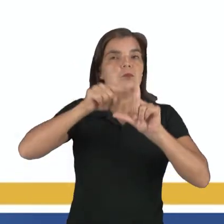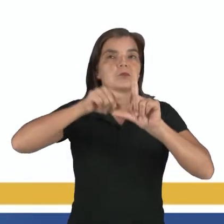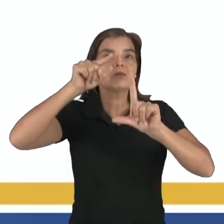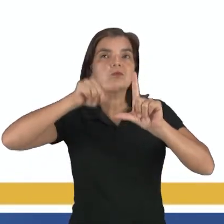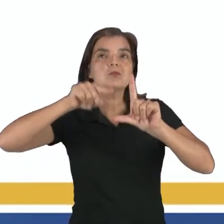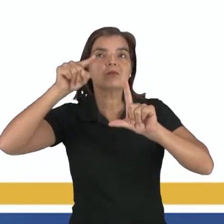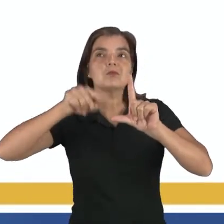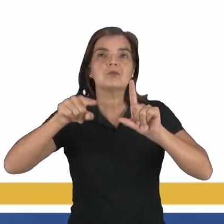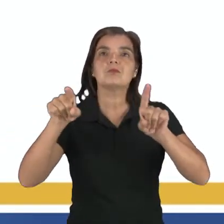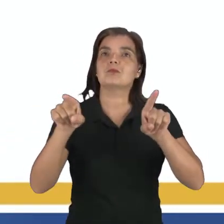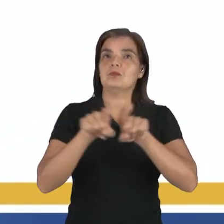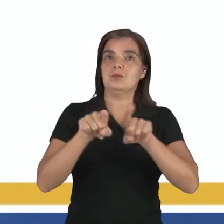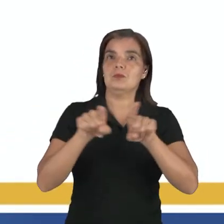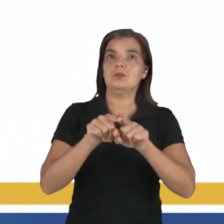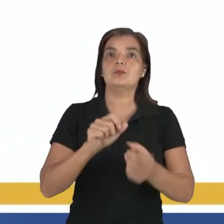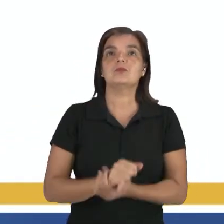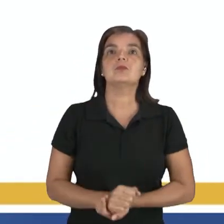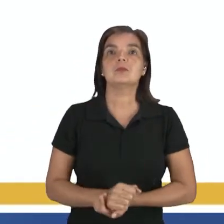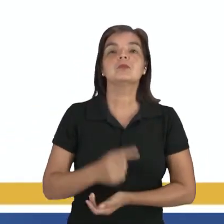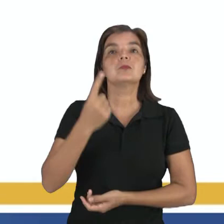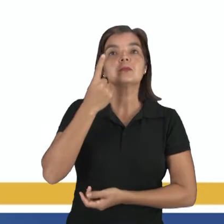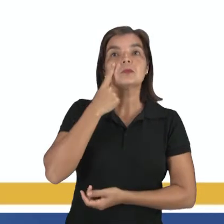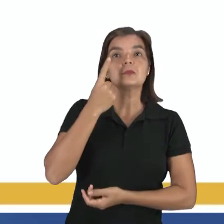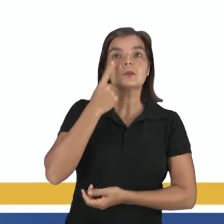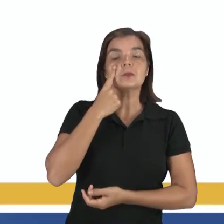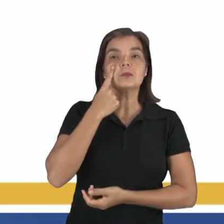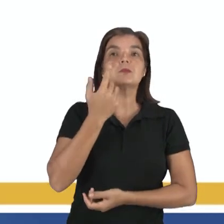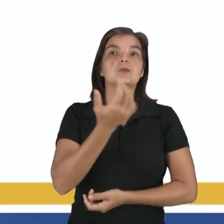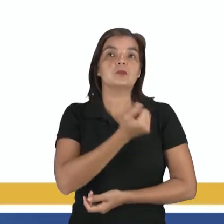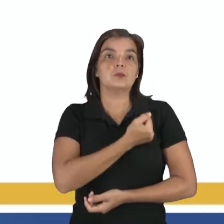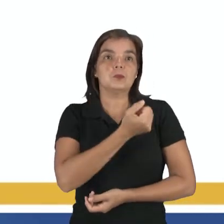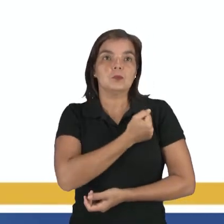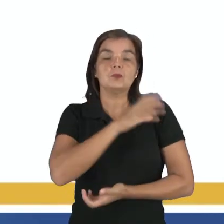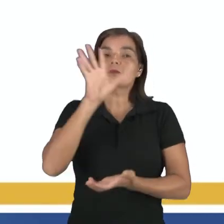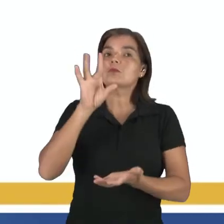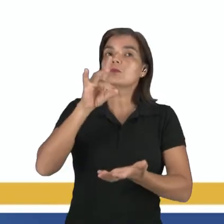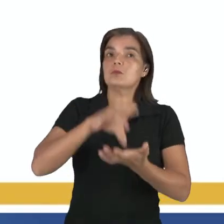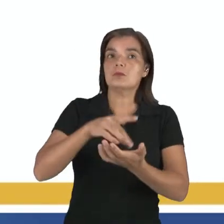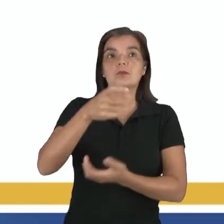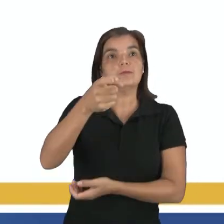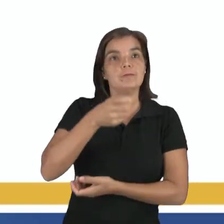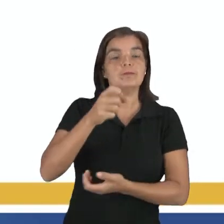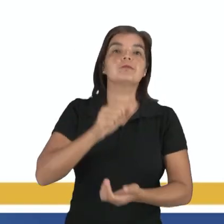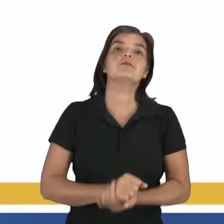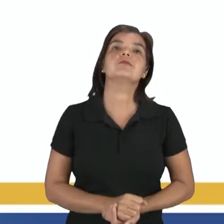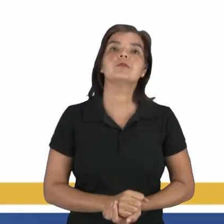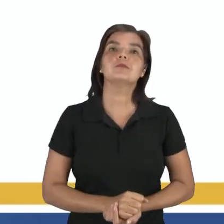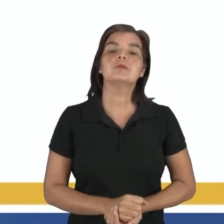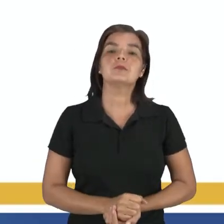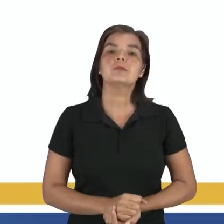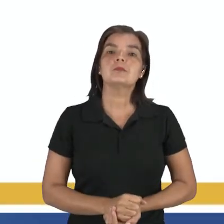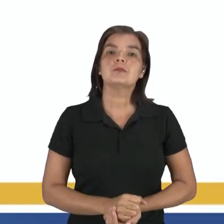construirmos seu gráfico, devemos atribuir valores reais para x,